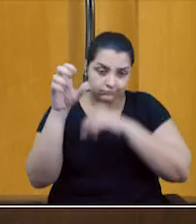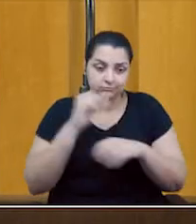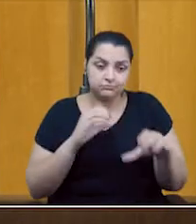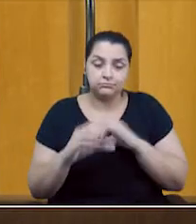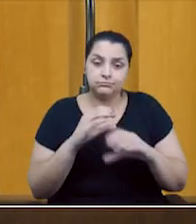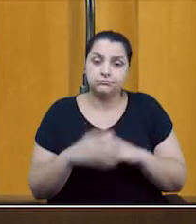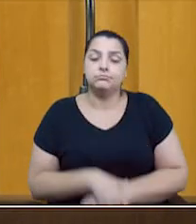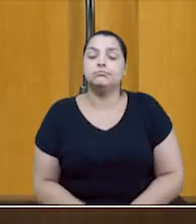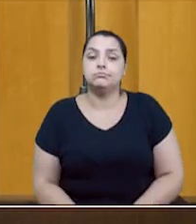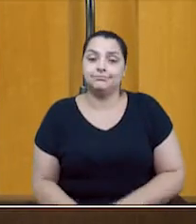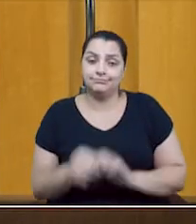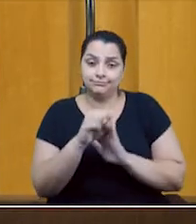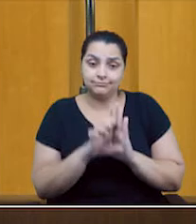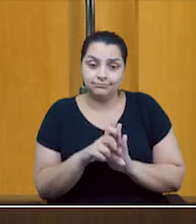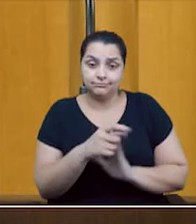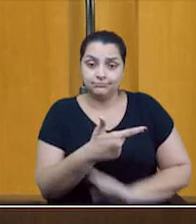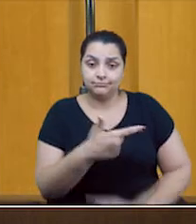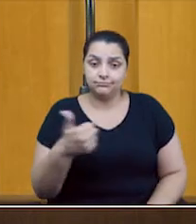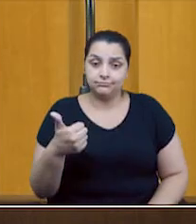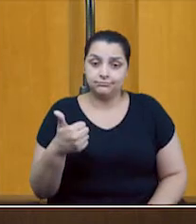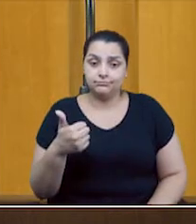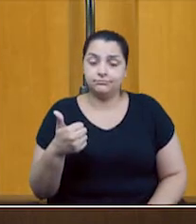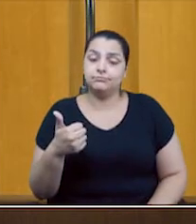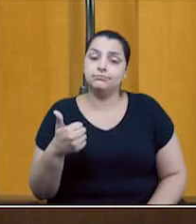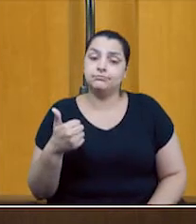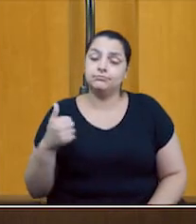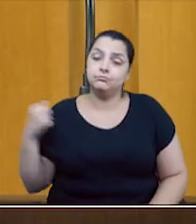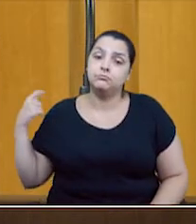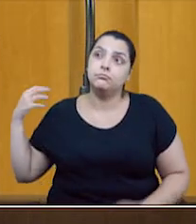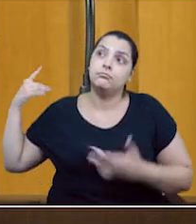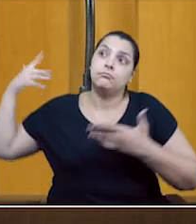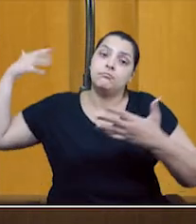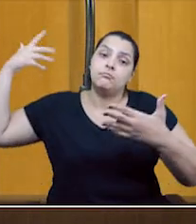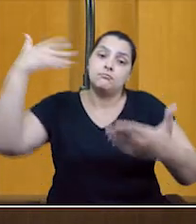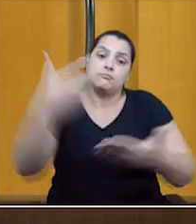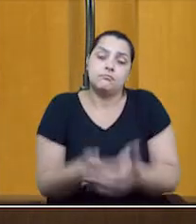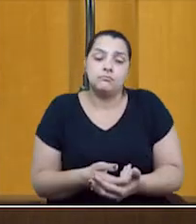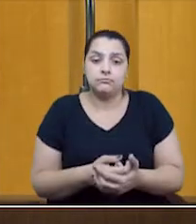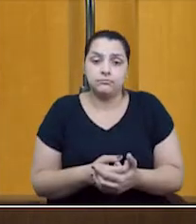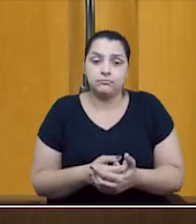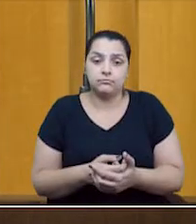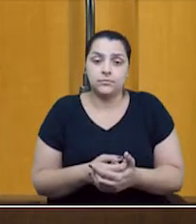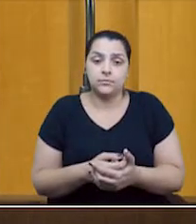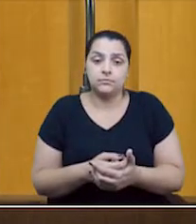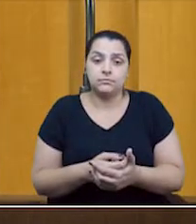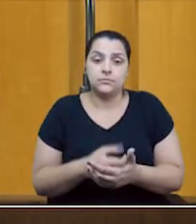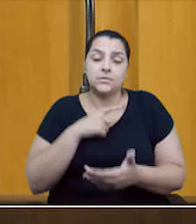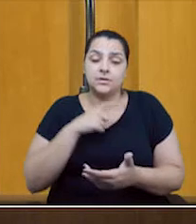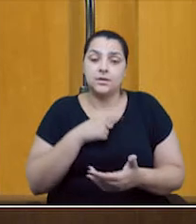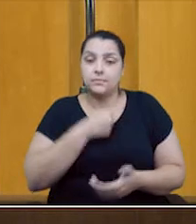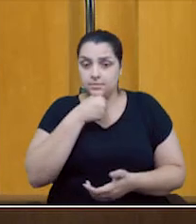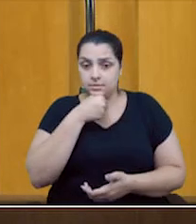século XXI colocou muitos microfones em nossas bocas e tapou demais